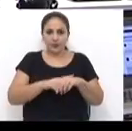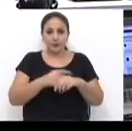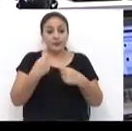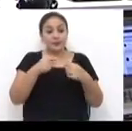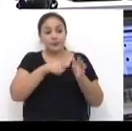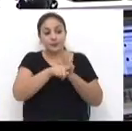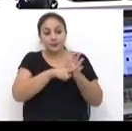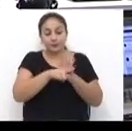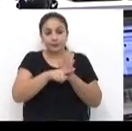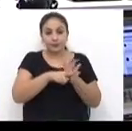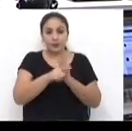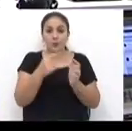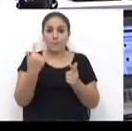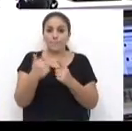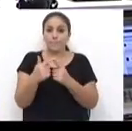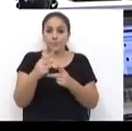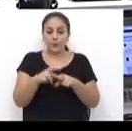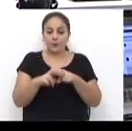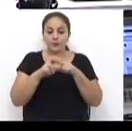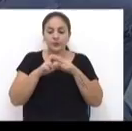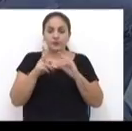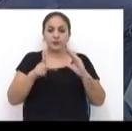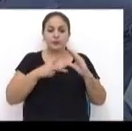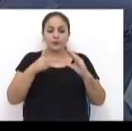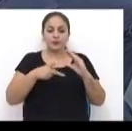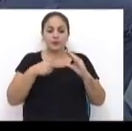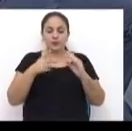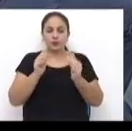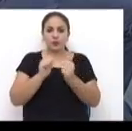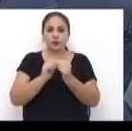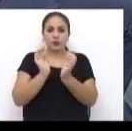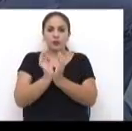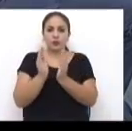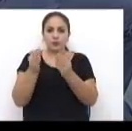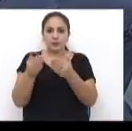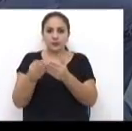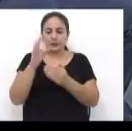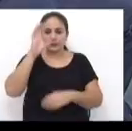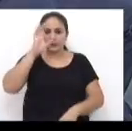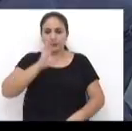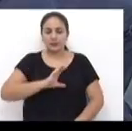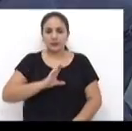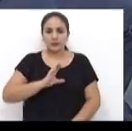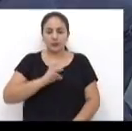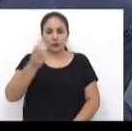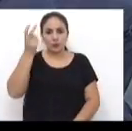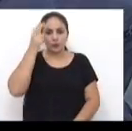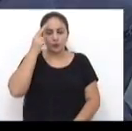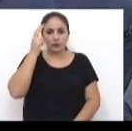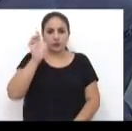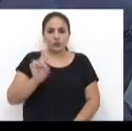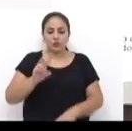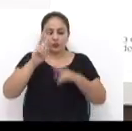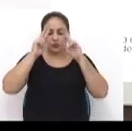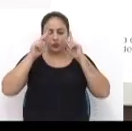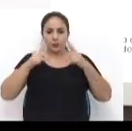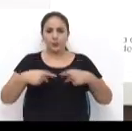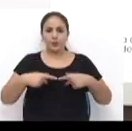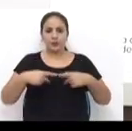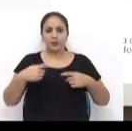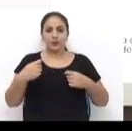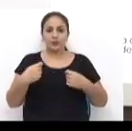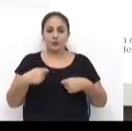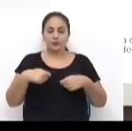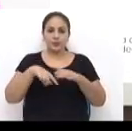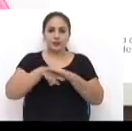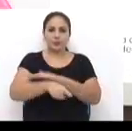situações de descaso precisam ser investigadas. Por isso, a Câmara Municipal, através da Comissão de Cidadania, Cultura